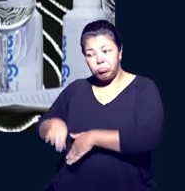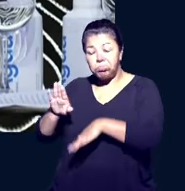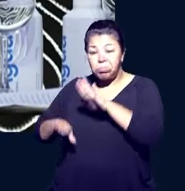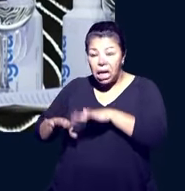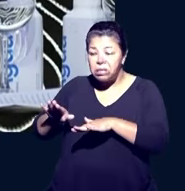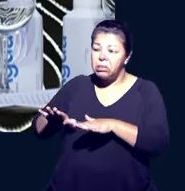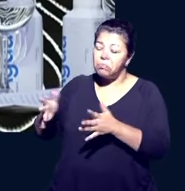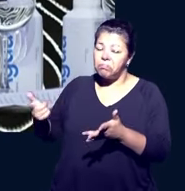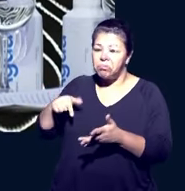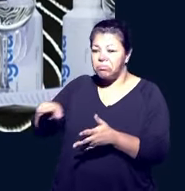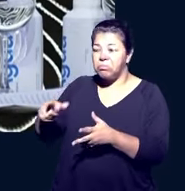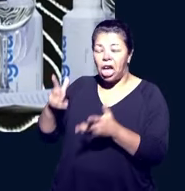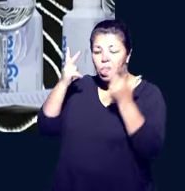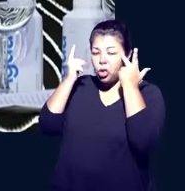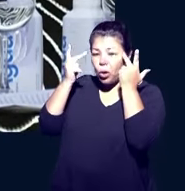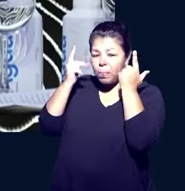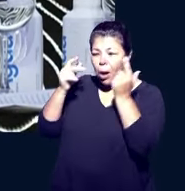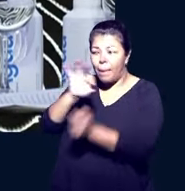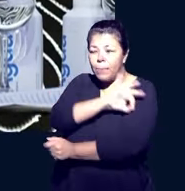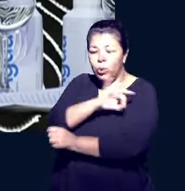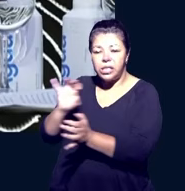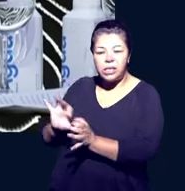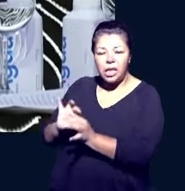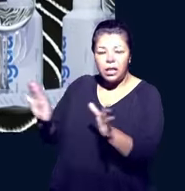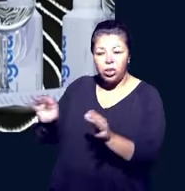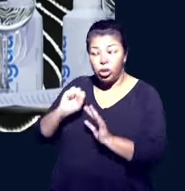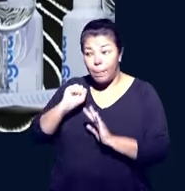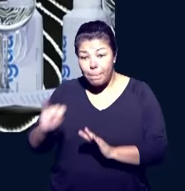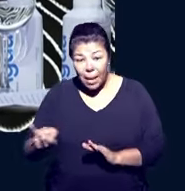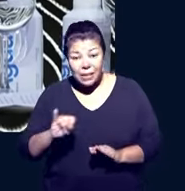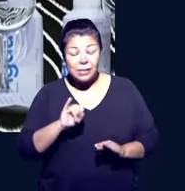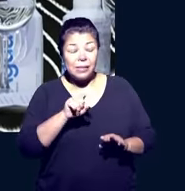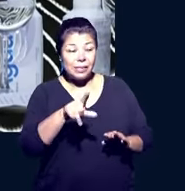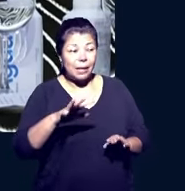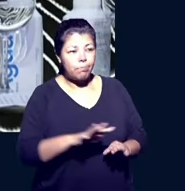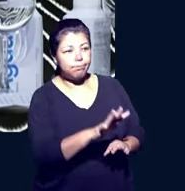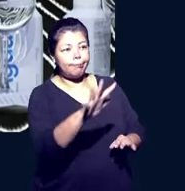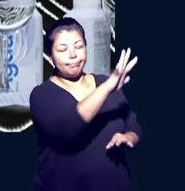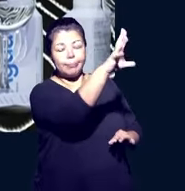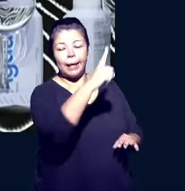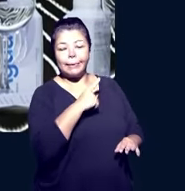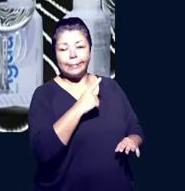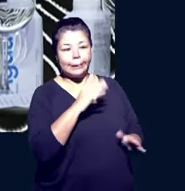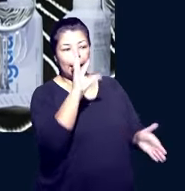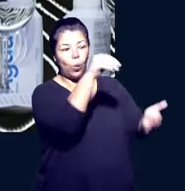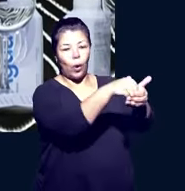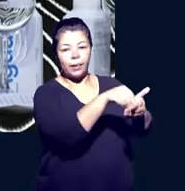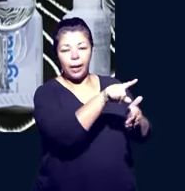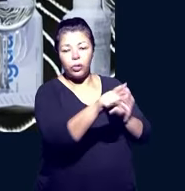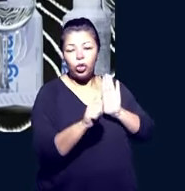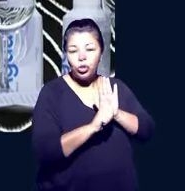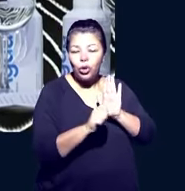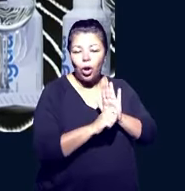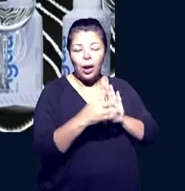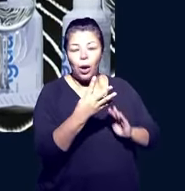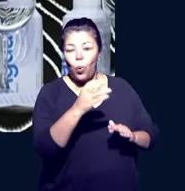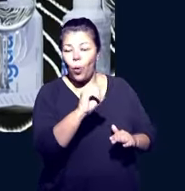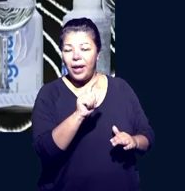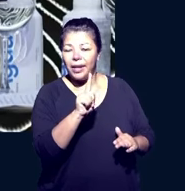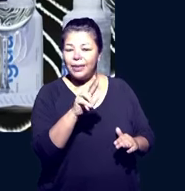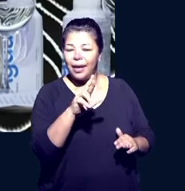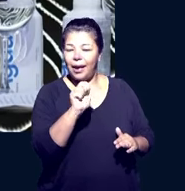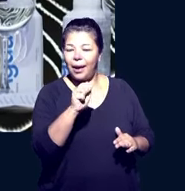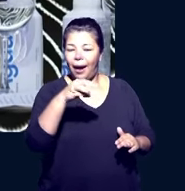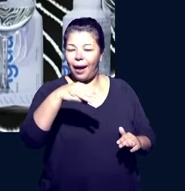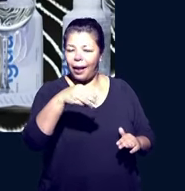que faça com que a polícia tenha uma orientação o Supremo não tá mudando nada só está determinando o que que é